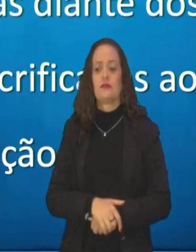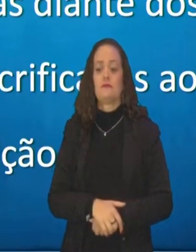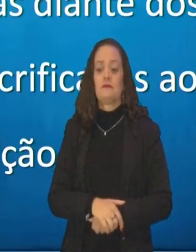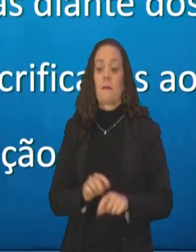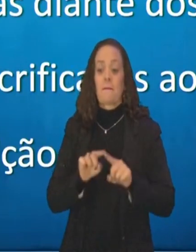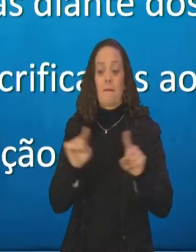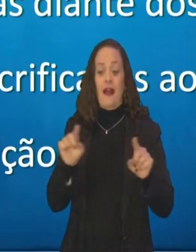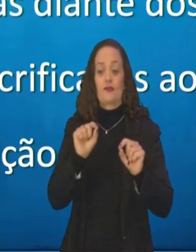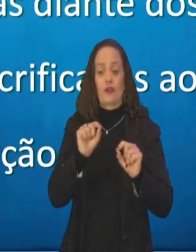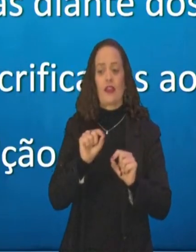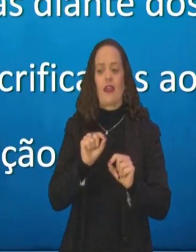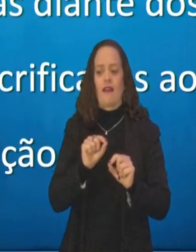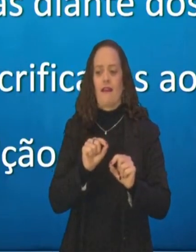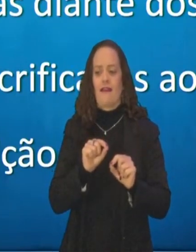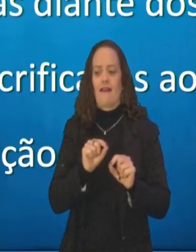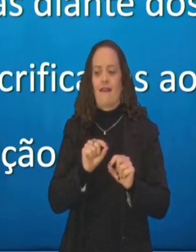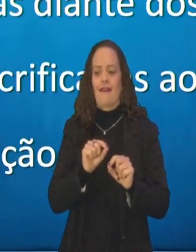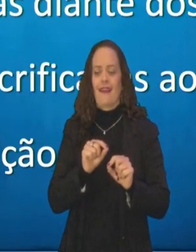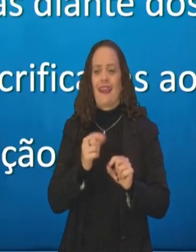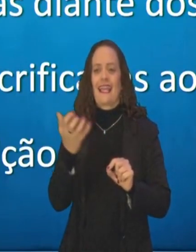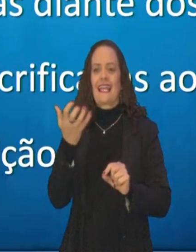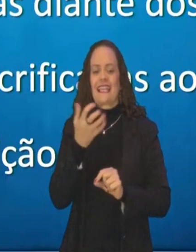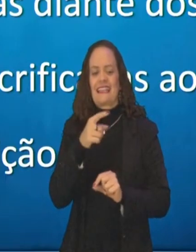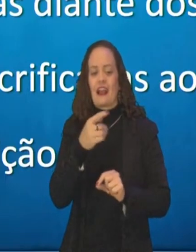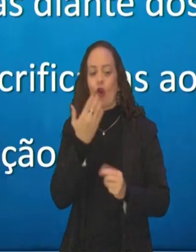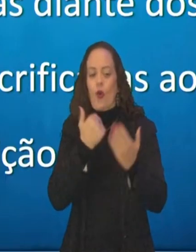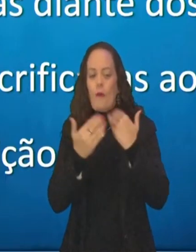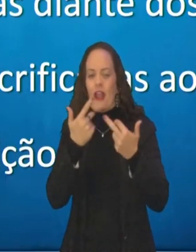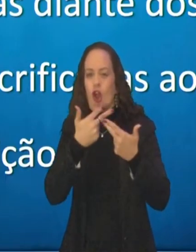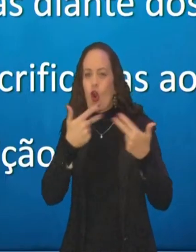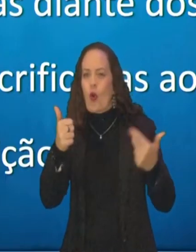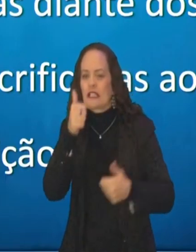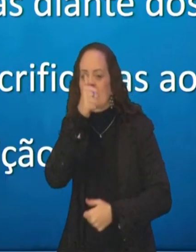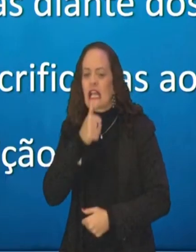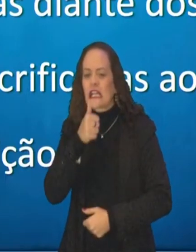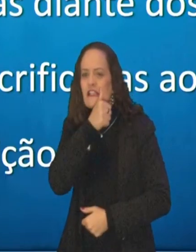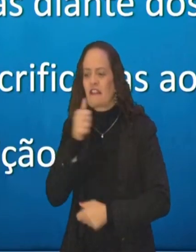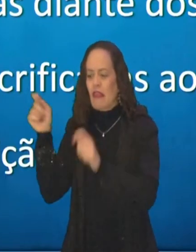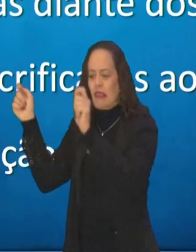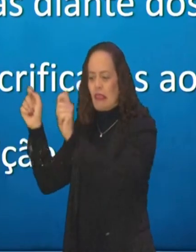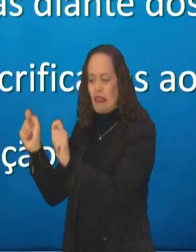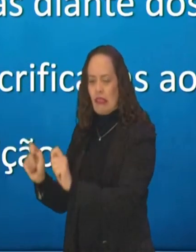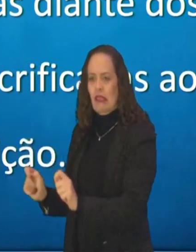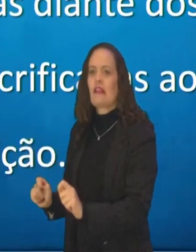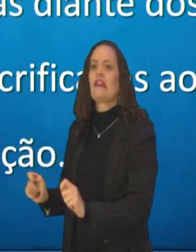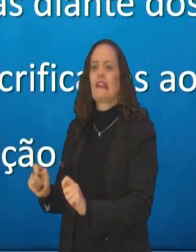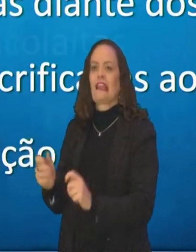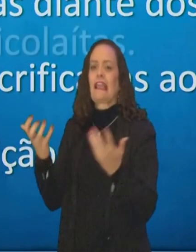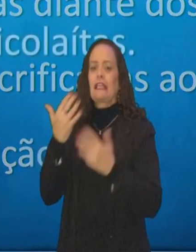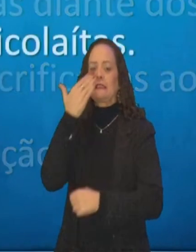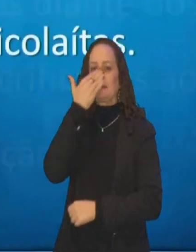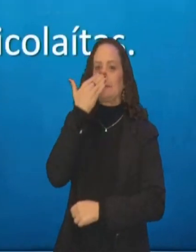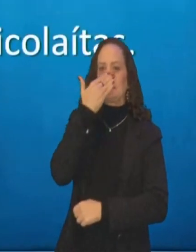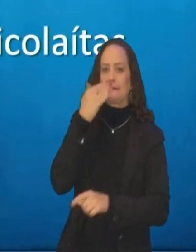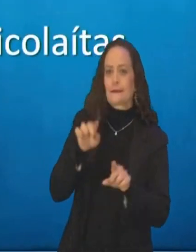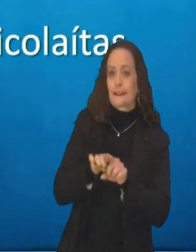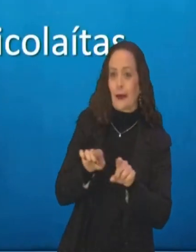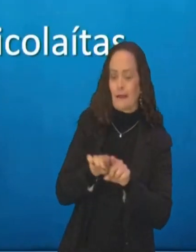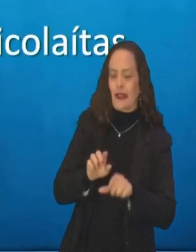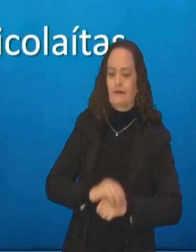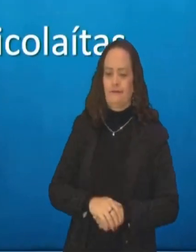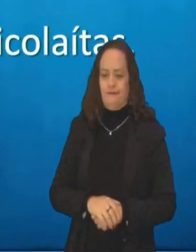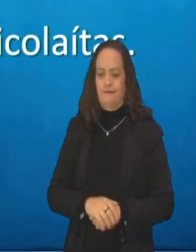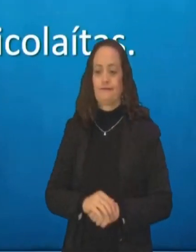Israel, para comerem coisas sacrificadas aos ídolos e praticarem a prostituição. Outro